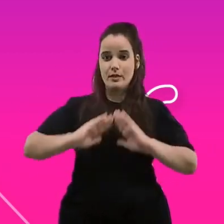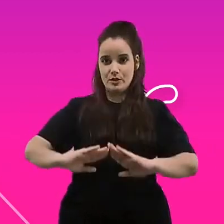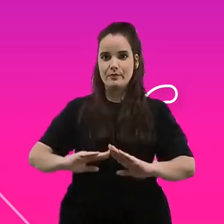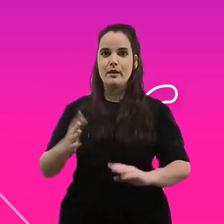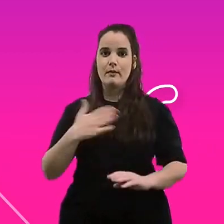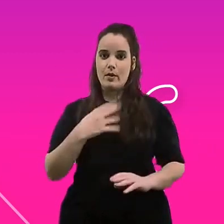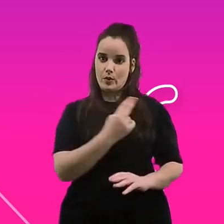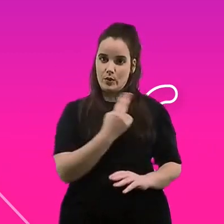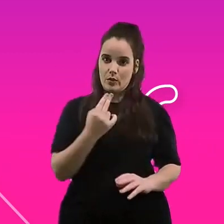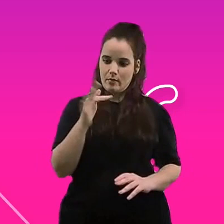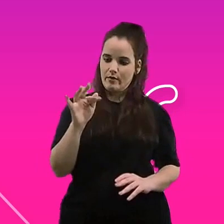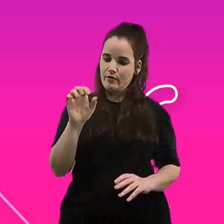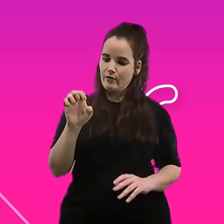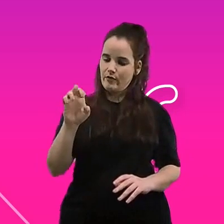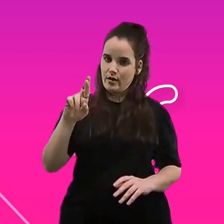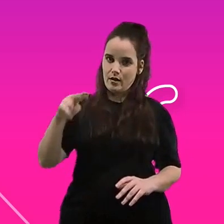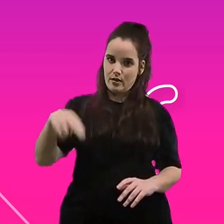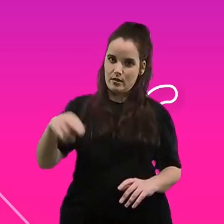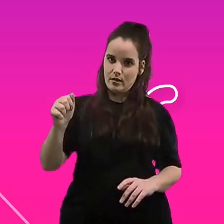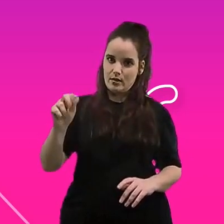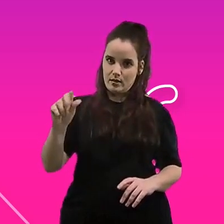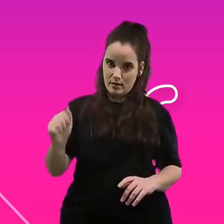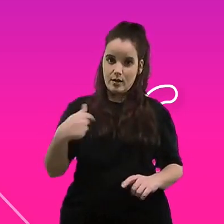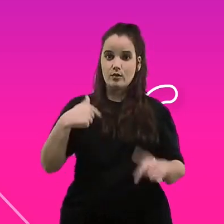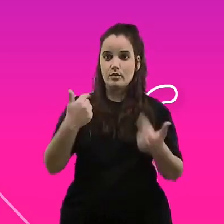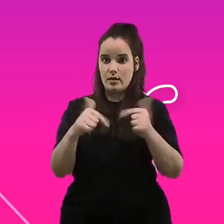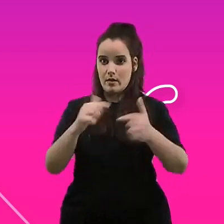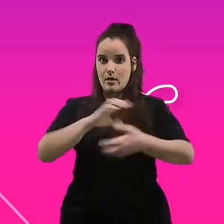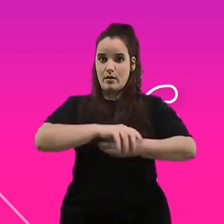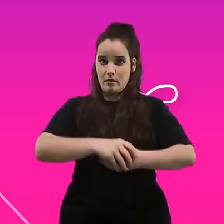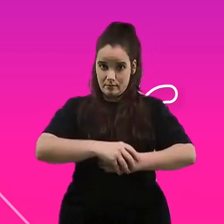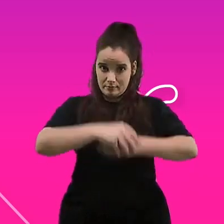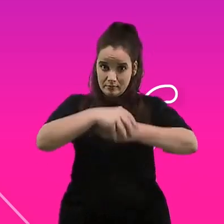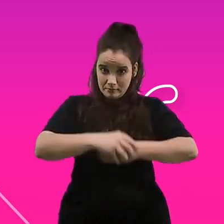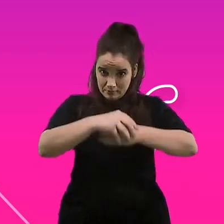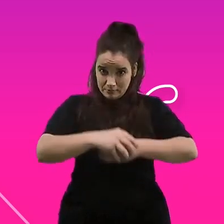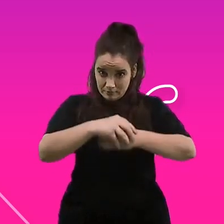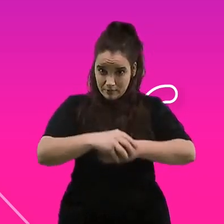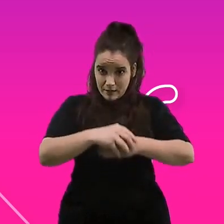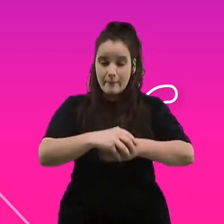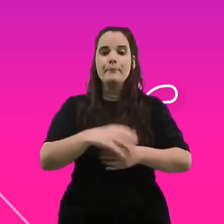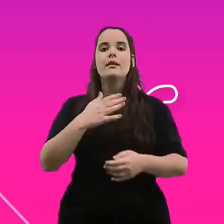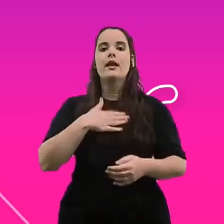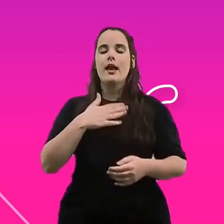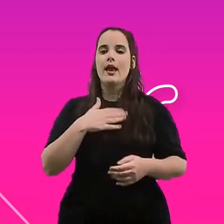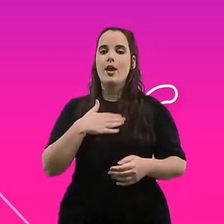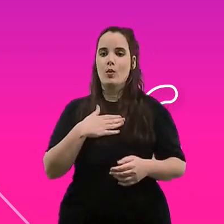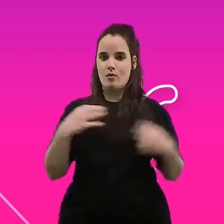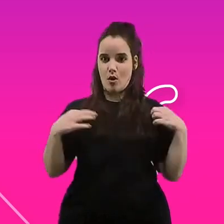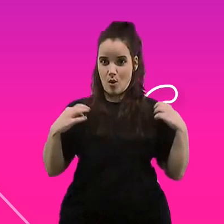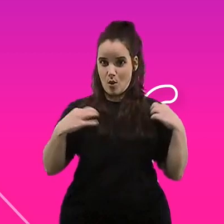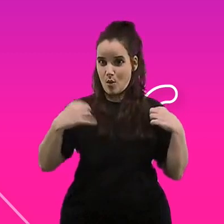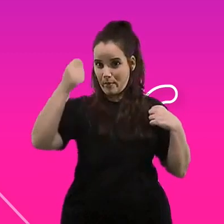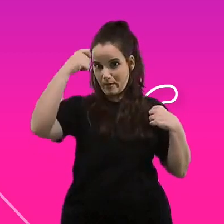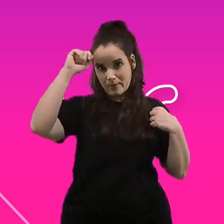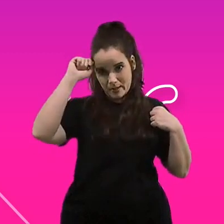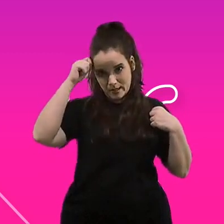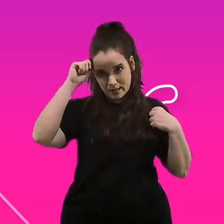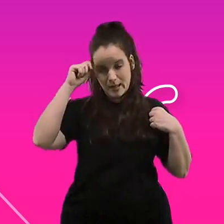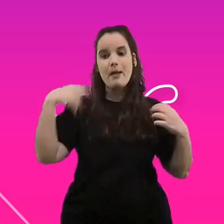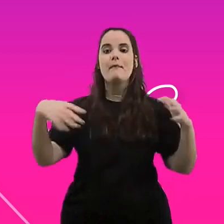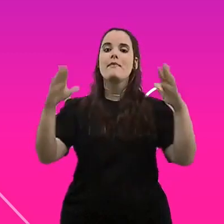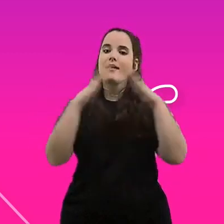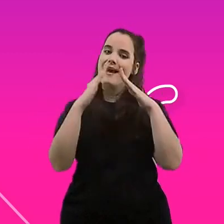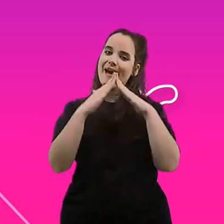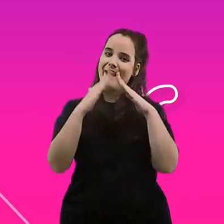Fernanda, trabalho aqui no Mercado Livre, estou usando uma roupa preta hoje, estou na minha casa, na minha sala. Bom,